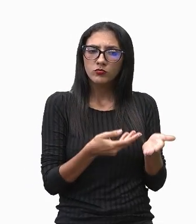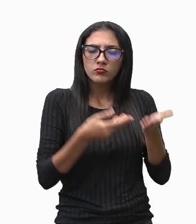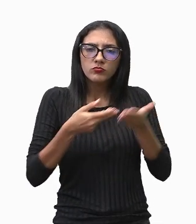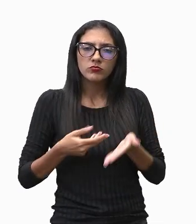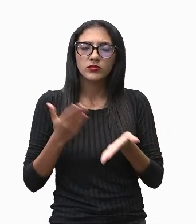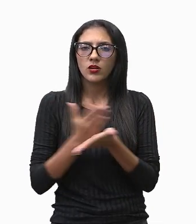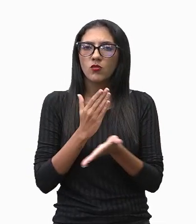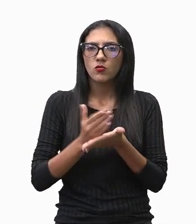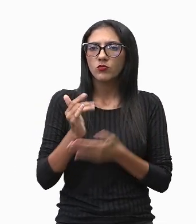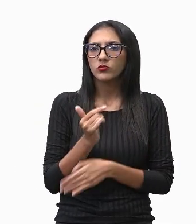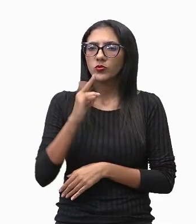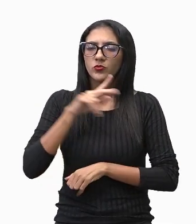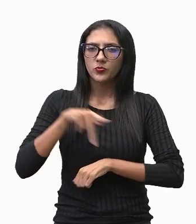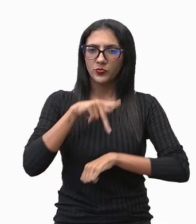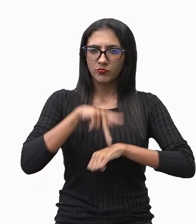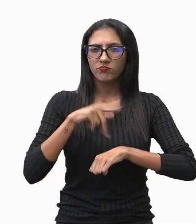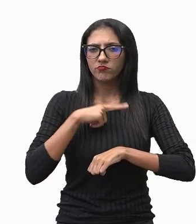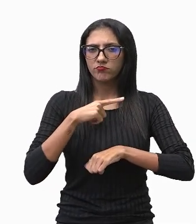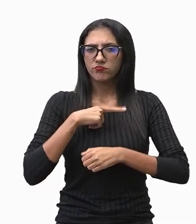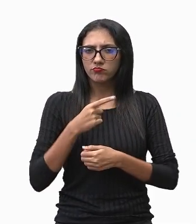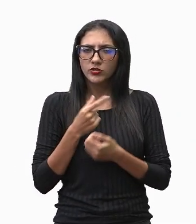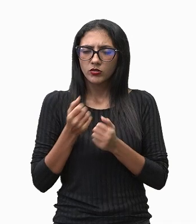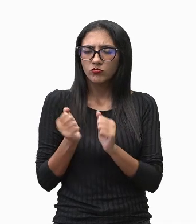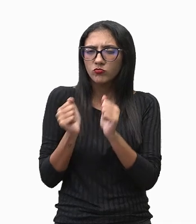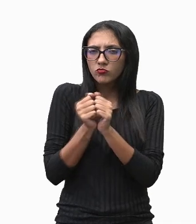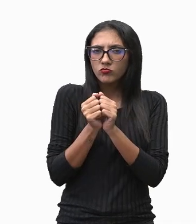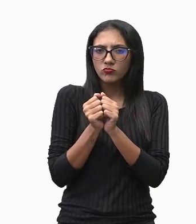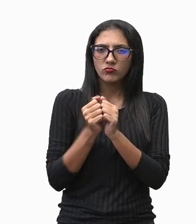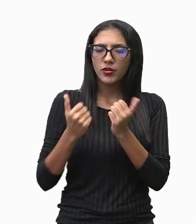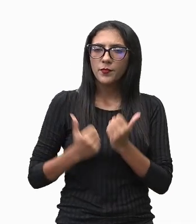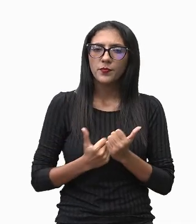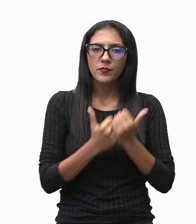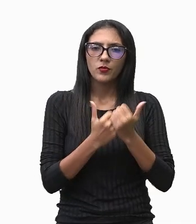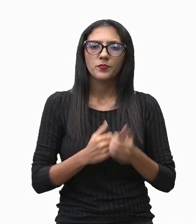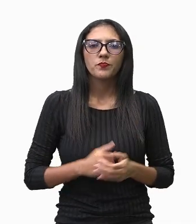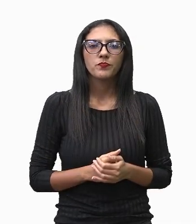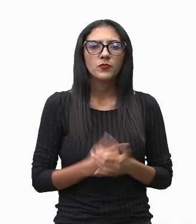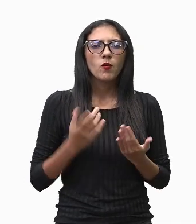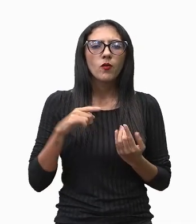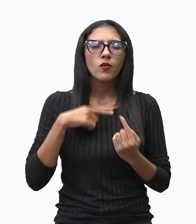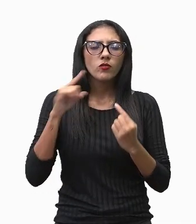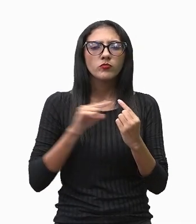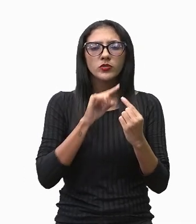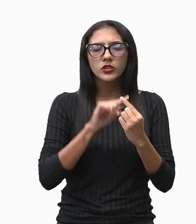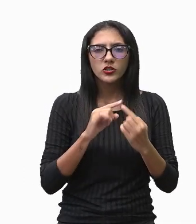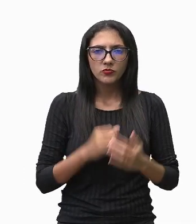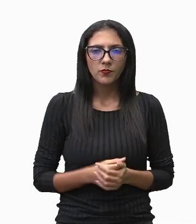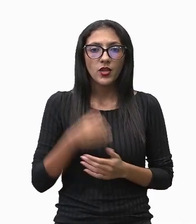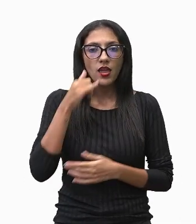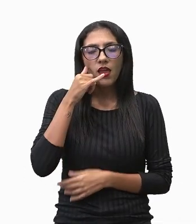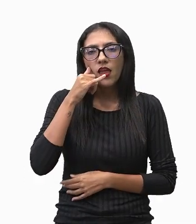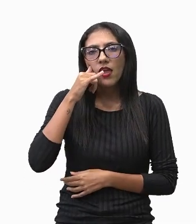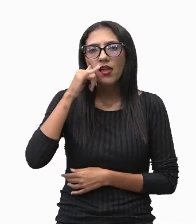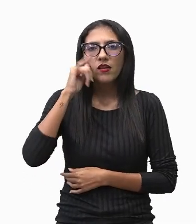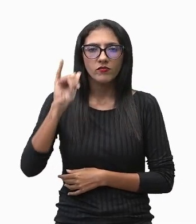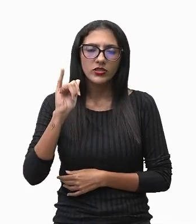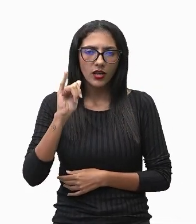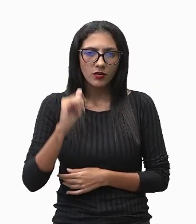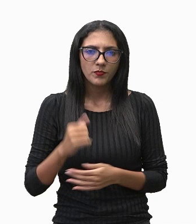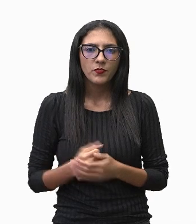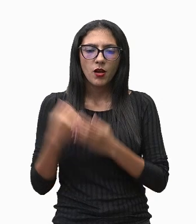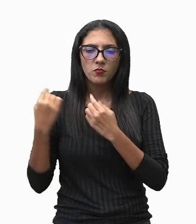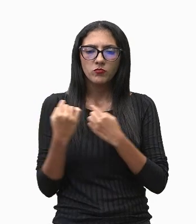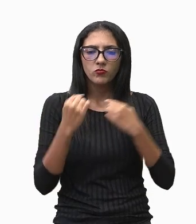tornarem seus aliados. Então, o objetivo dessa campanha era combater o terrorismo em